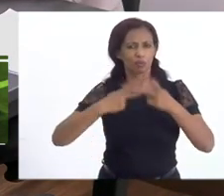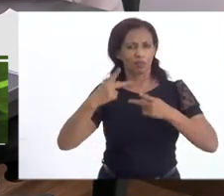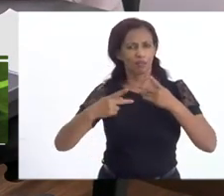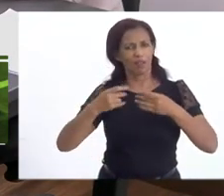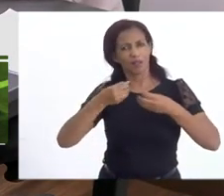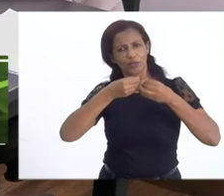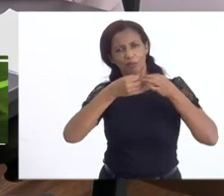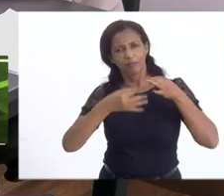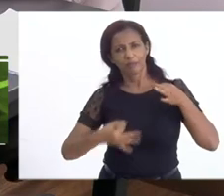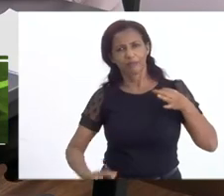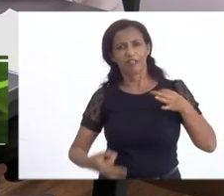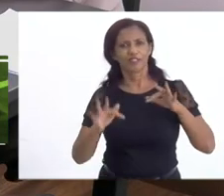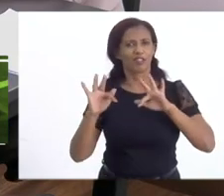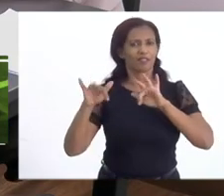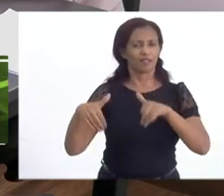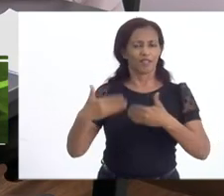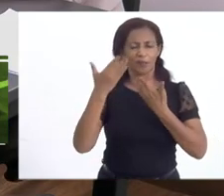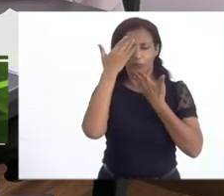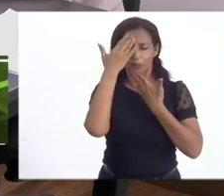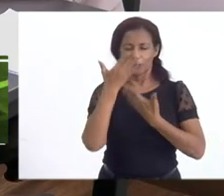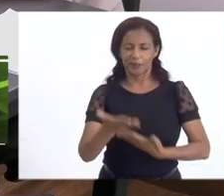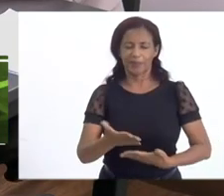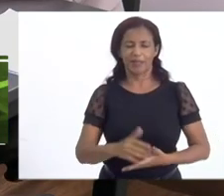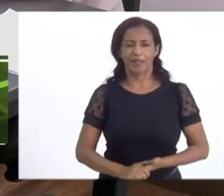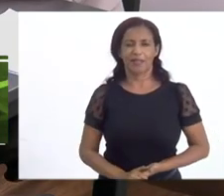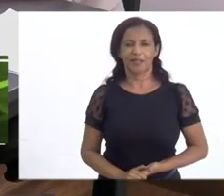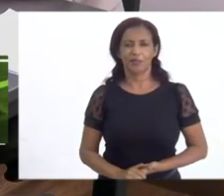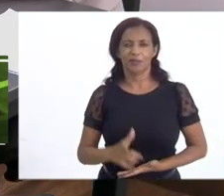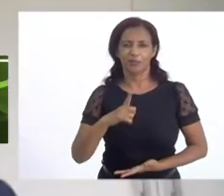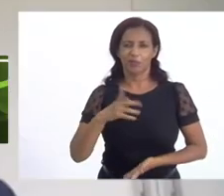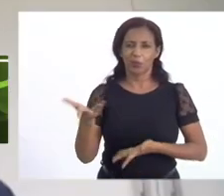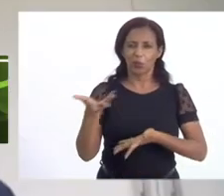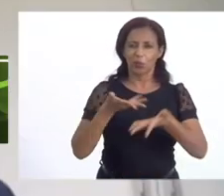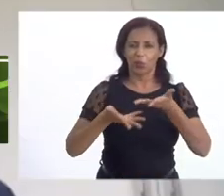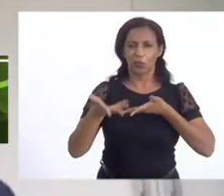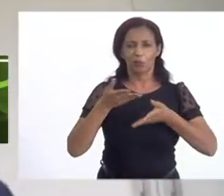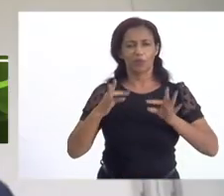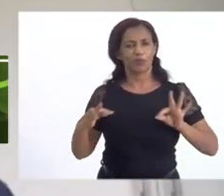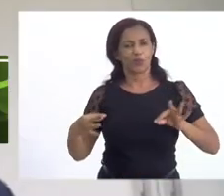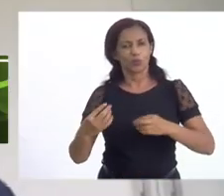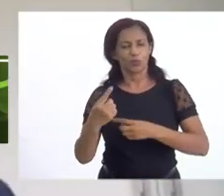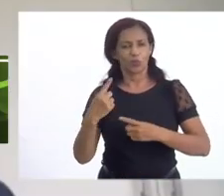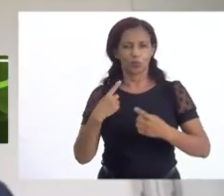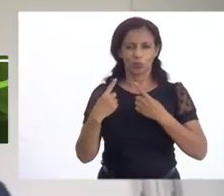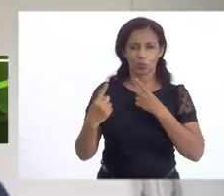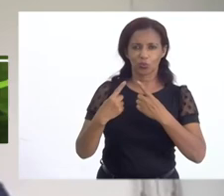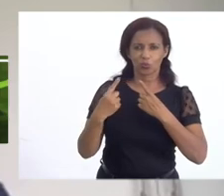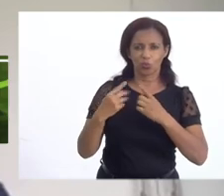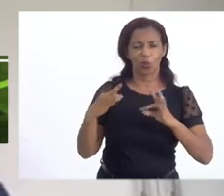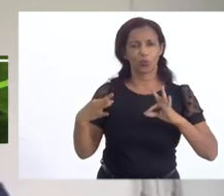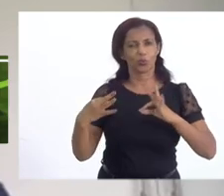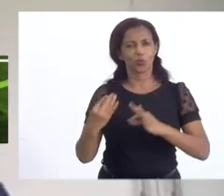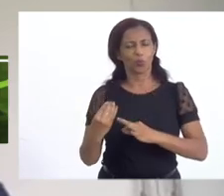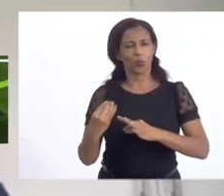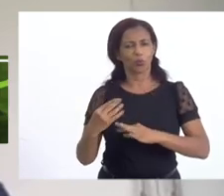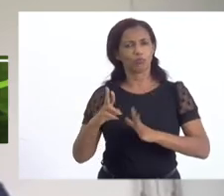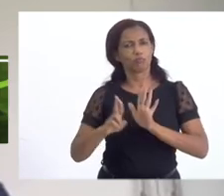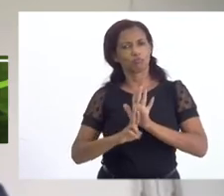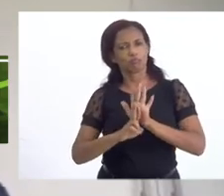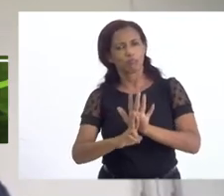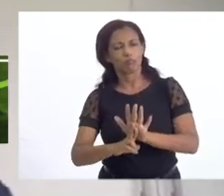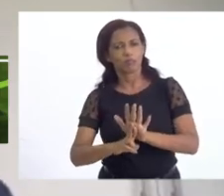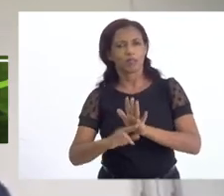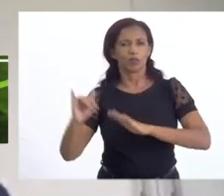minhas considerações finais aqui. Obrigado por ter compartilhado com todos aqui esse debate, tá? Todos os representantes da aeroportos, dos